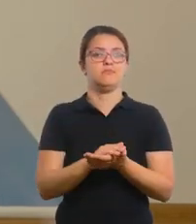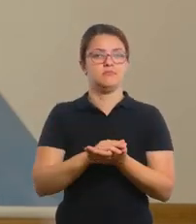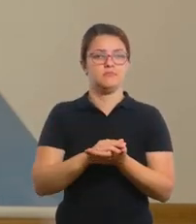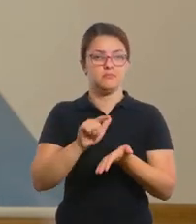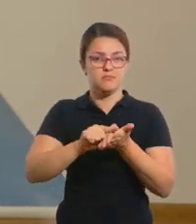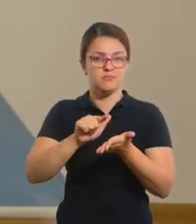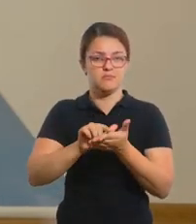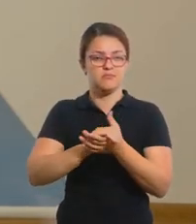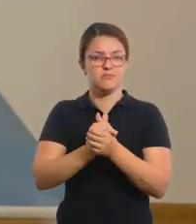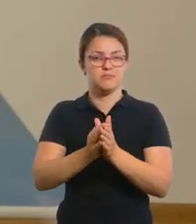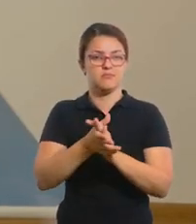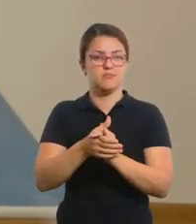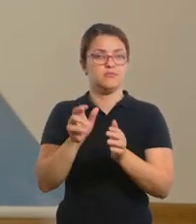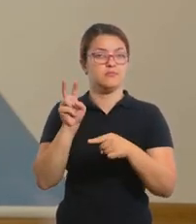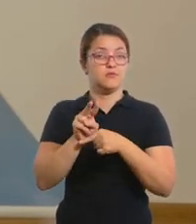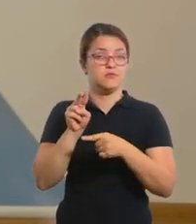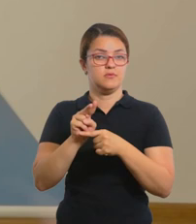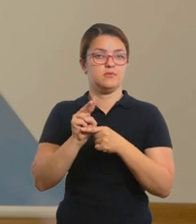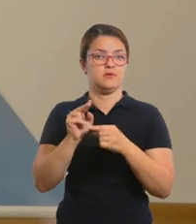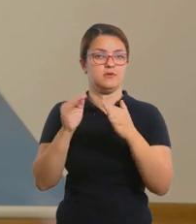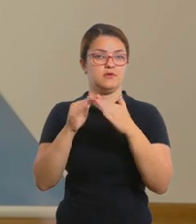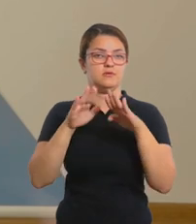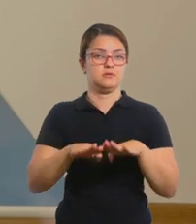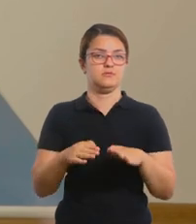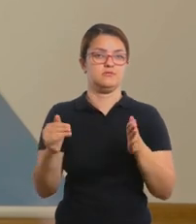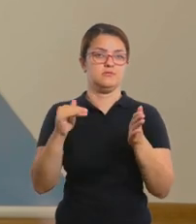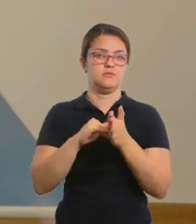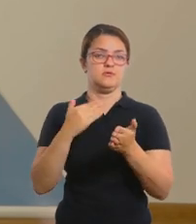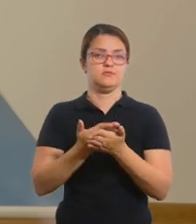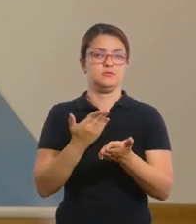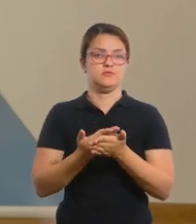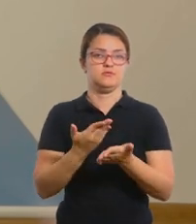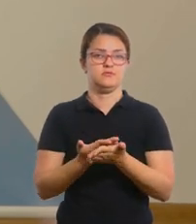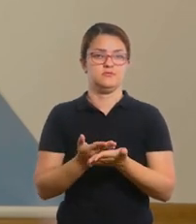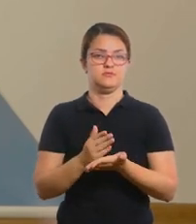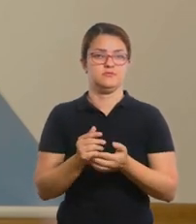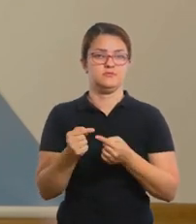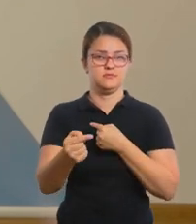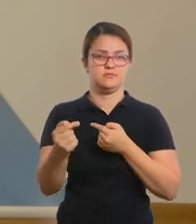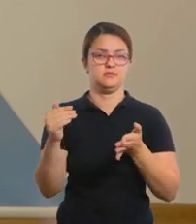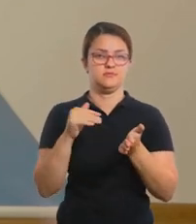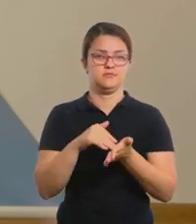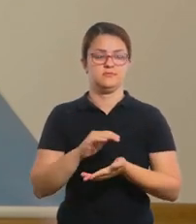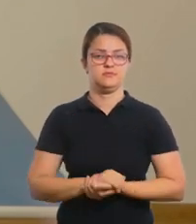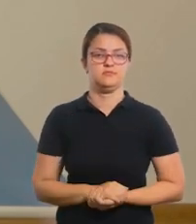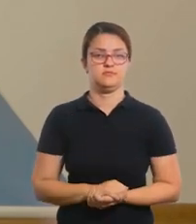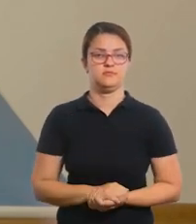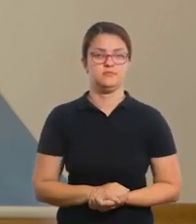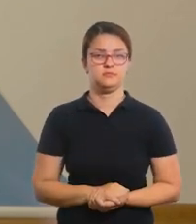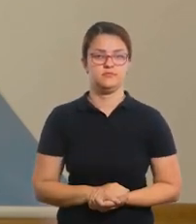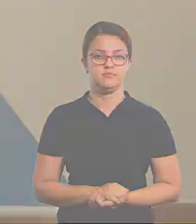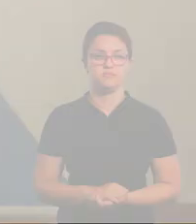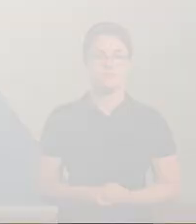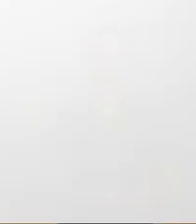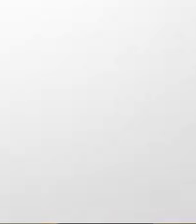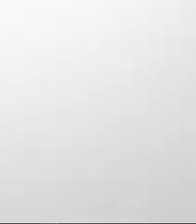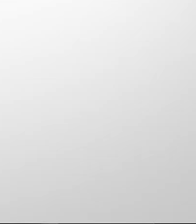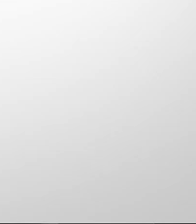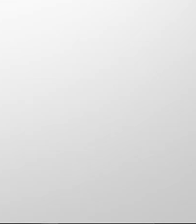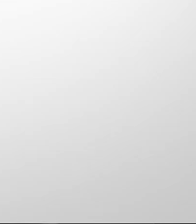tá? Lavar bem as mãozinhas, se cuidar, ficar em casa, e até o próximo vídeo, até a próxima semana.